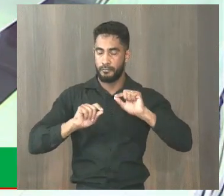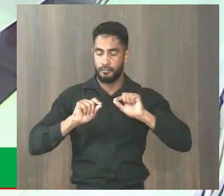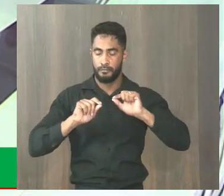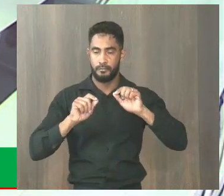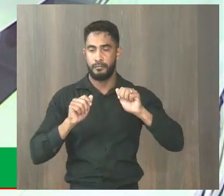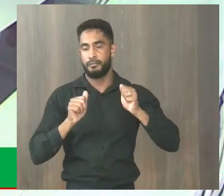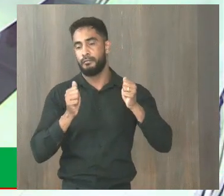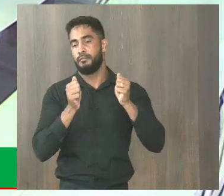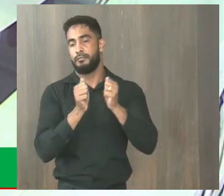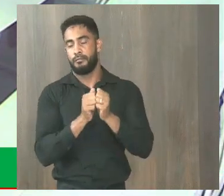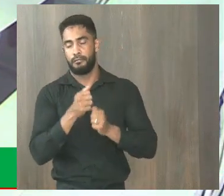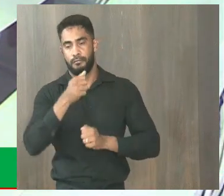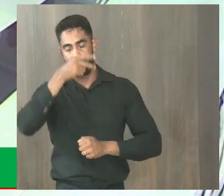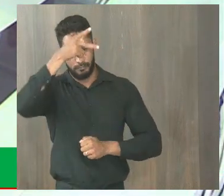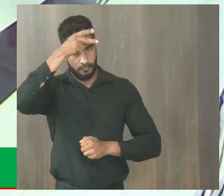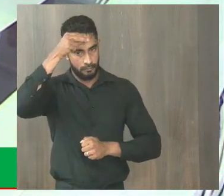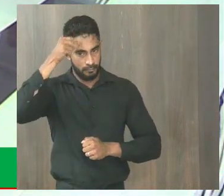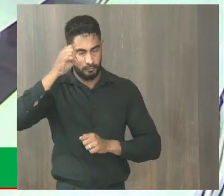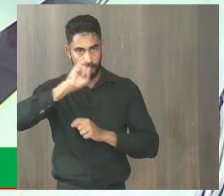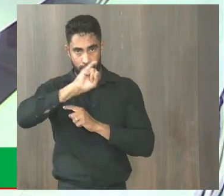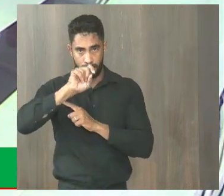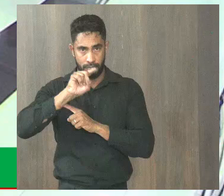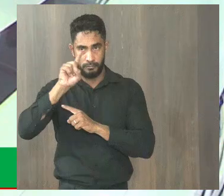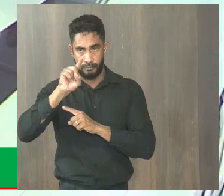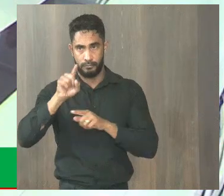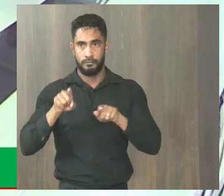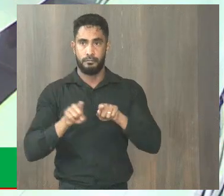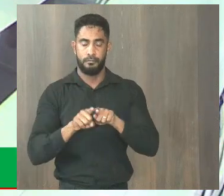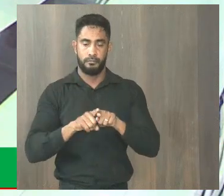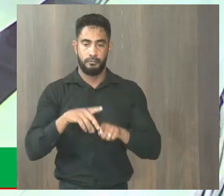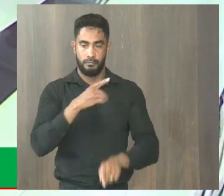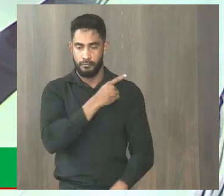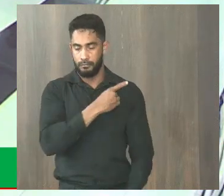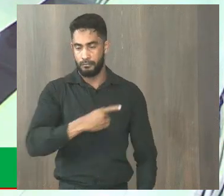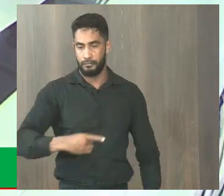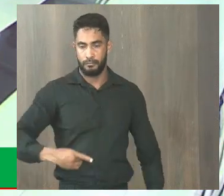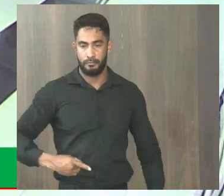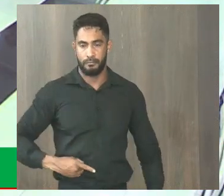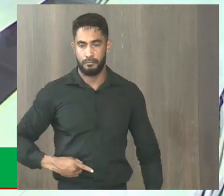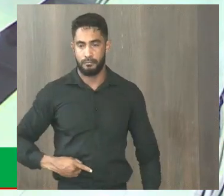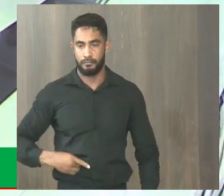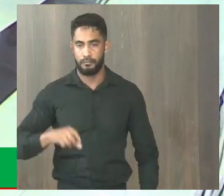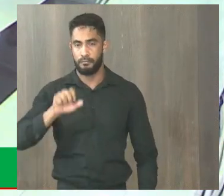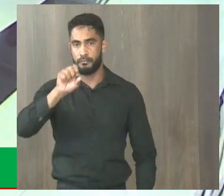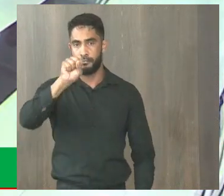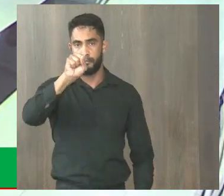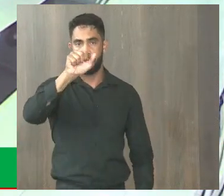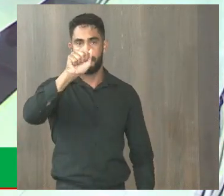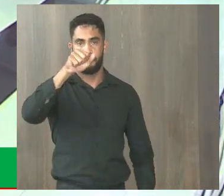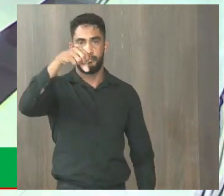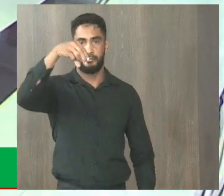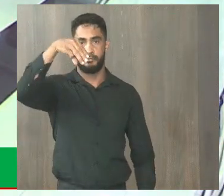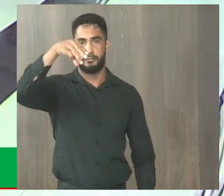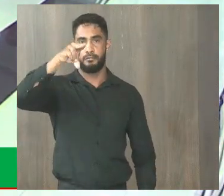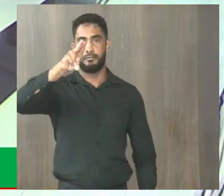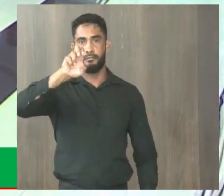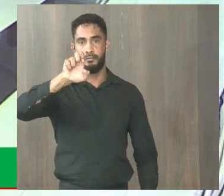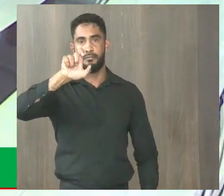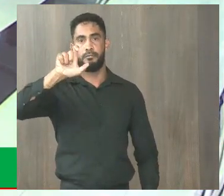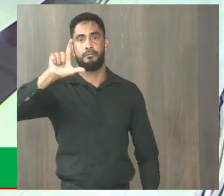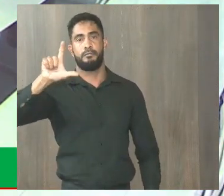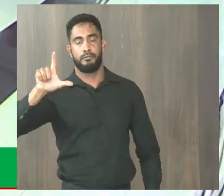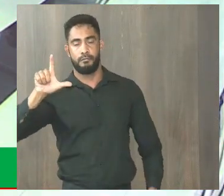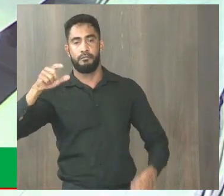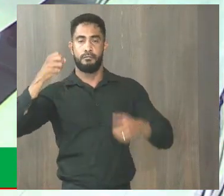com o prefeito Zé Aparecido e o deputado, o Samuel Viana, tivemos também falando sobre